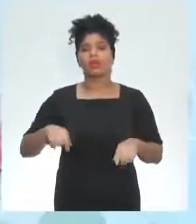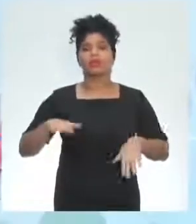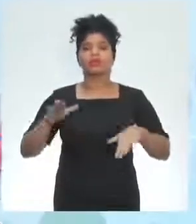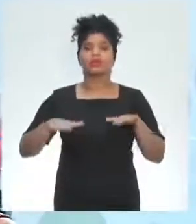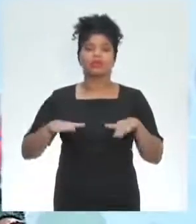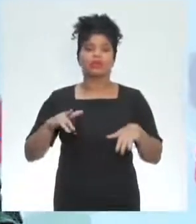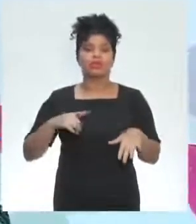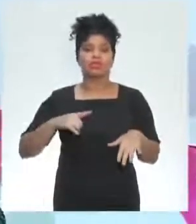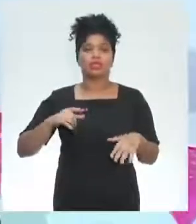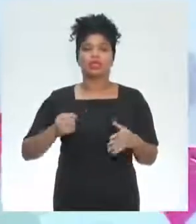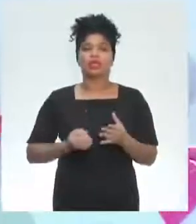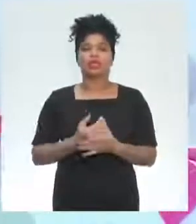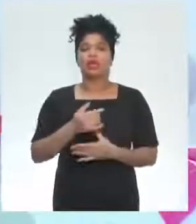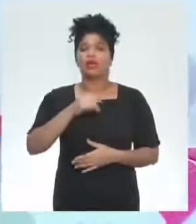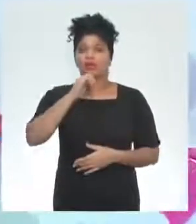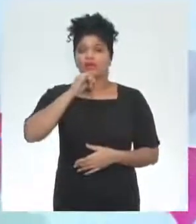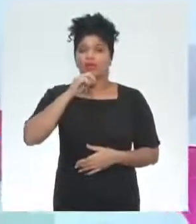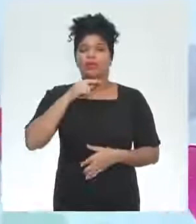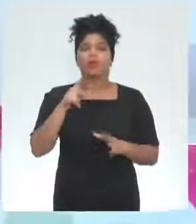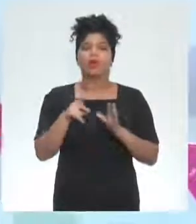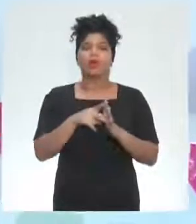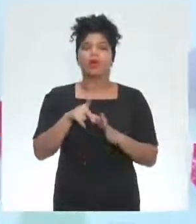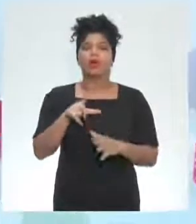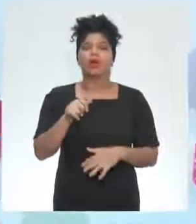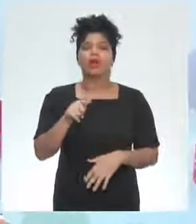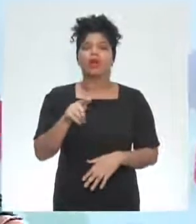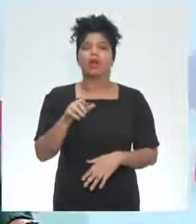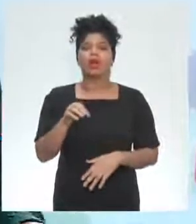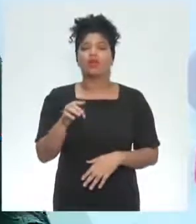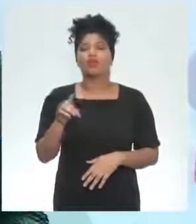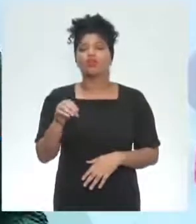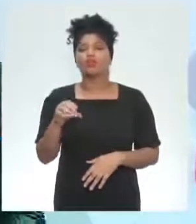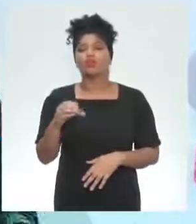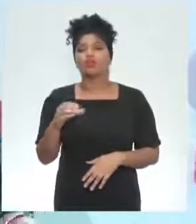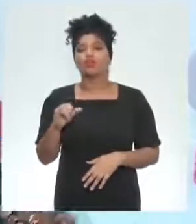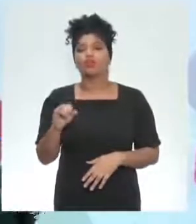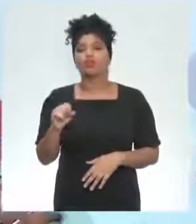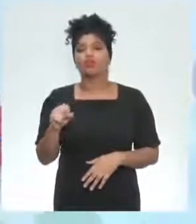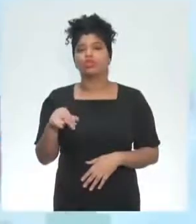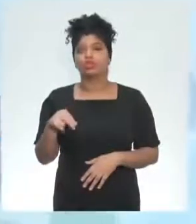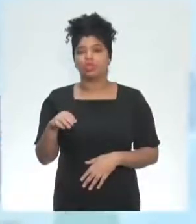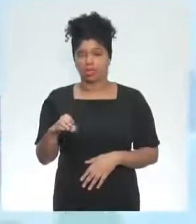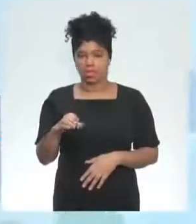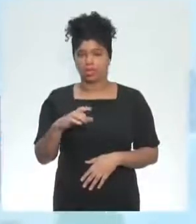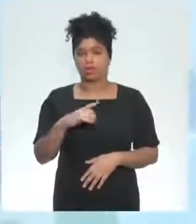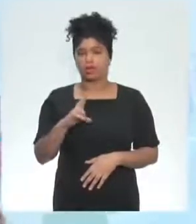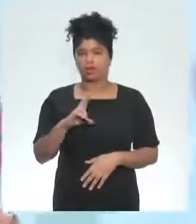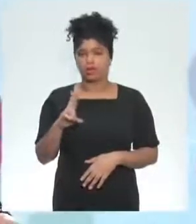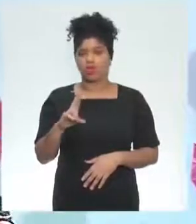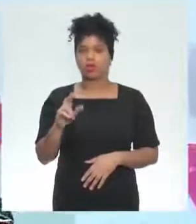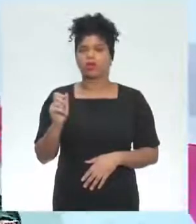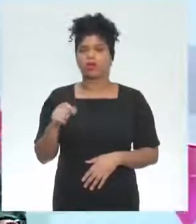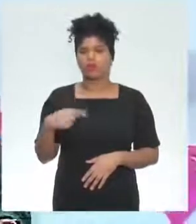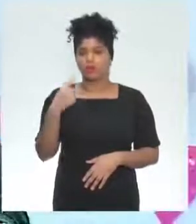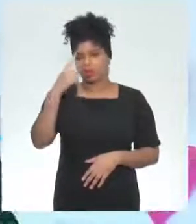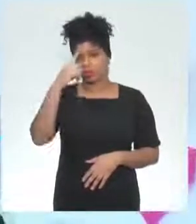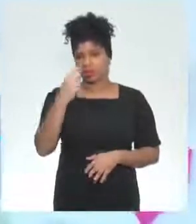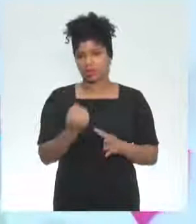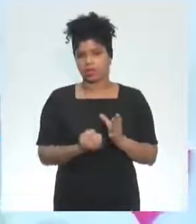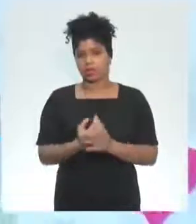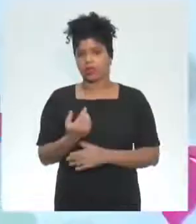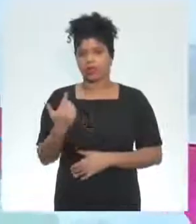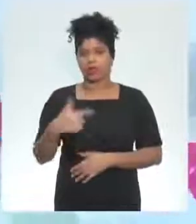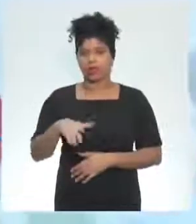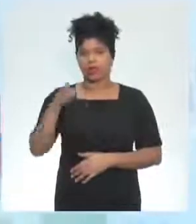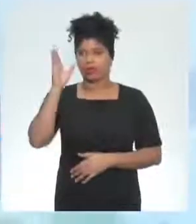canções, como no caso aí do Lago dos Cisnes, né, do Quebra-Nozes e Tchaikovsky, né? Claro, né? E uma curiosidade, né,